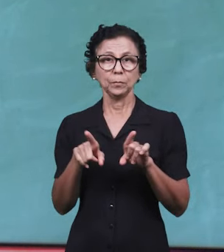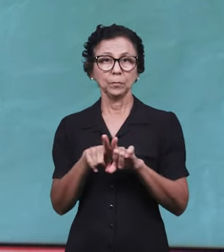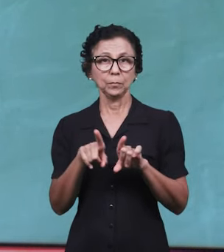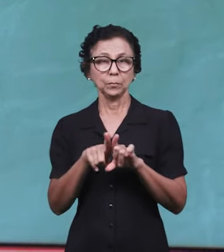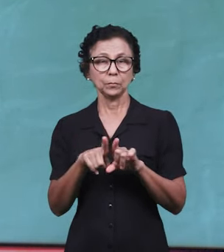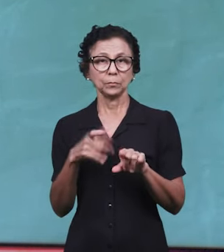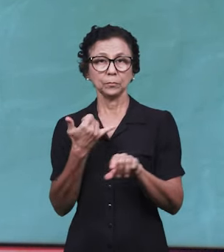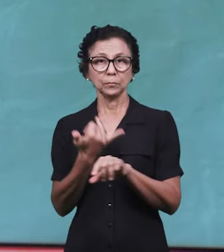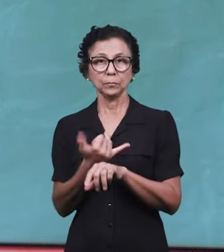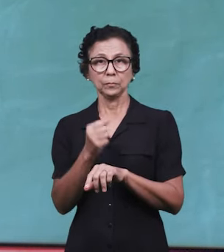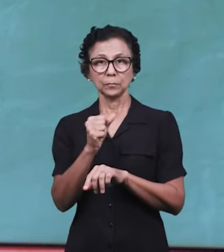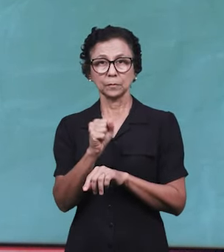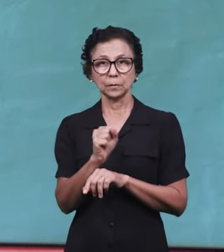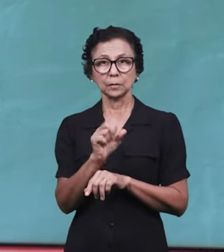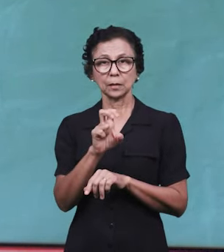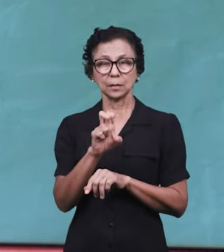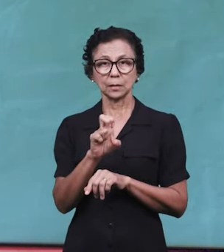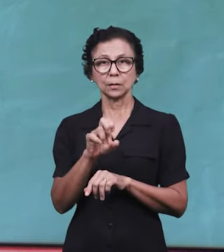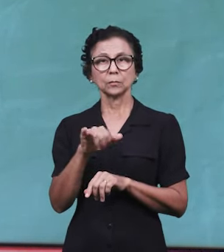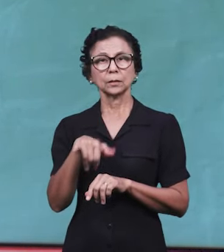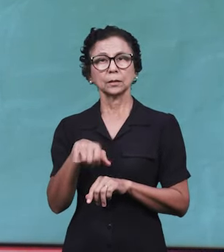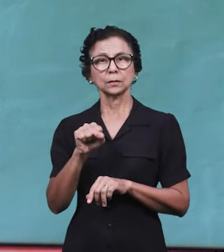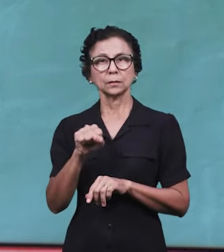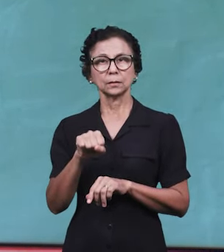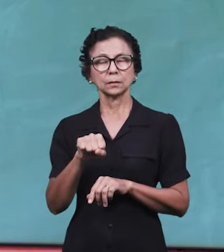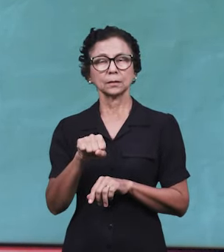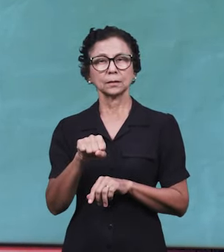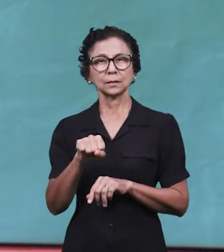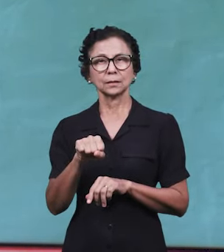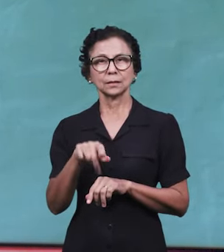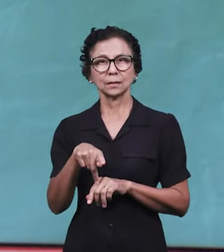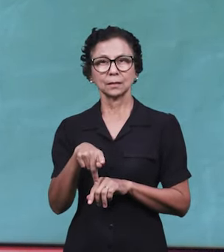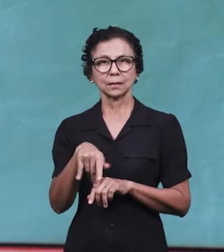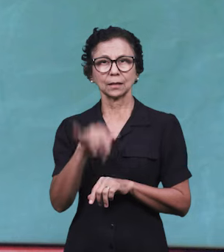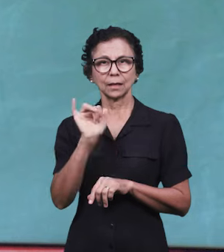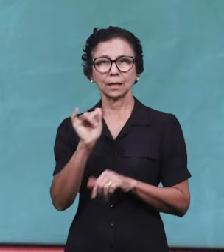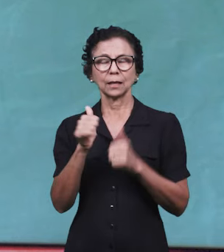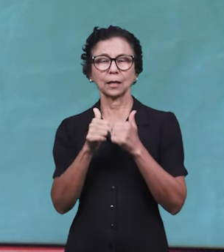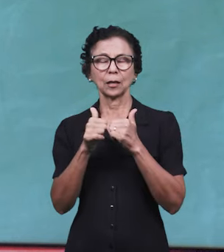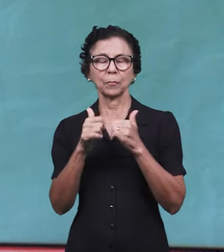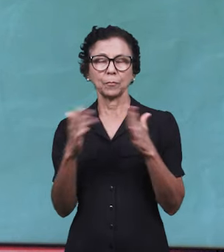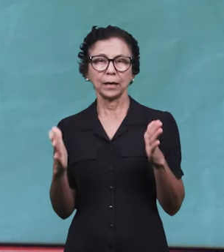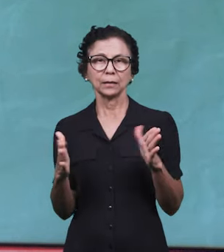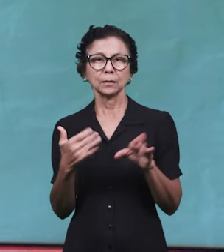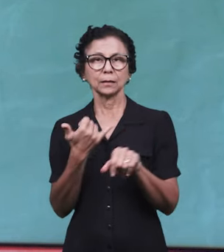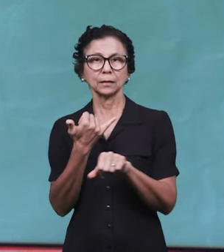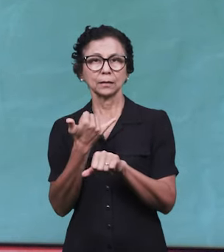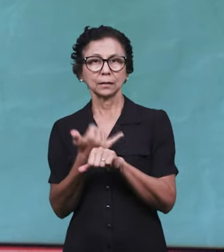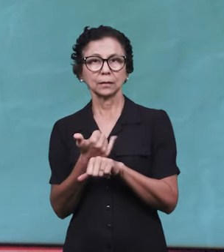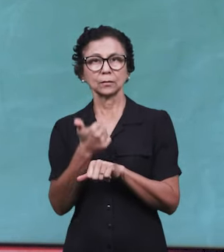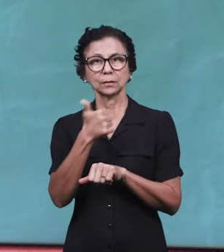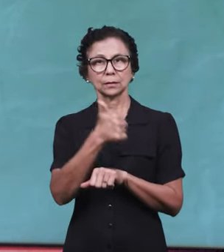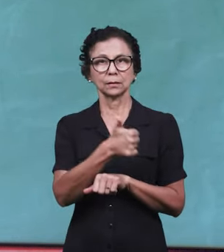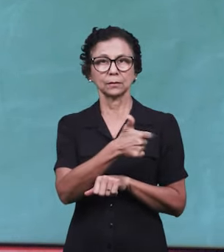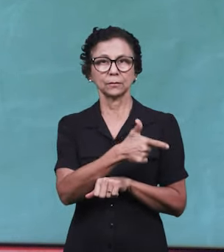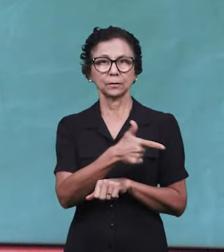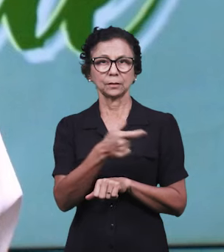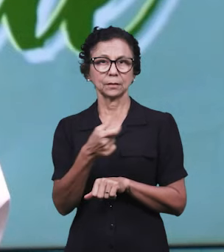canal 85 da Sky Livre e ainda pelo canal 126 da TV RO da